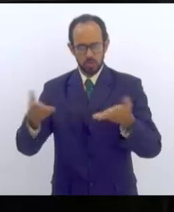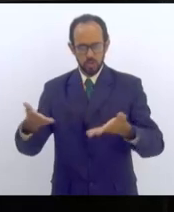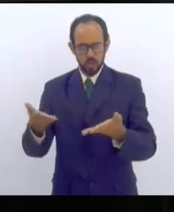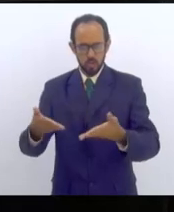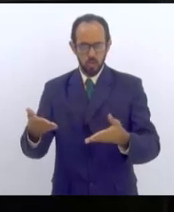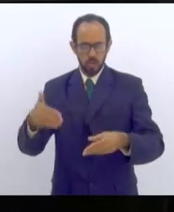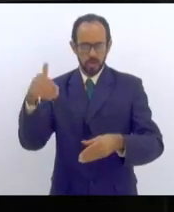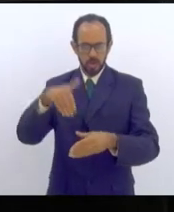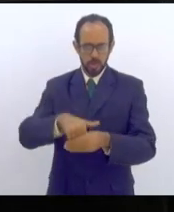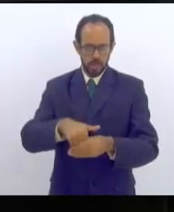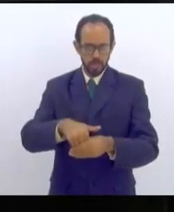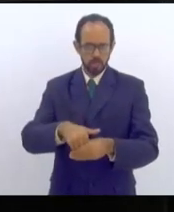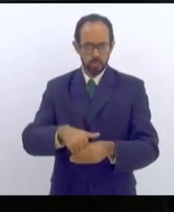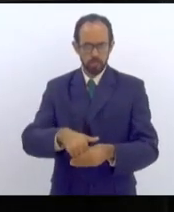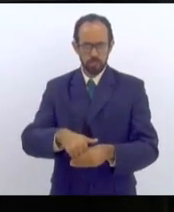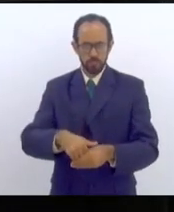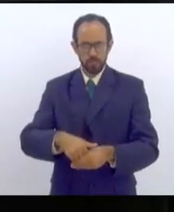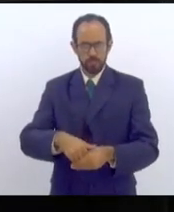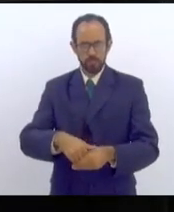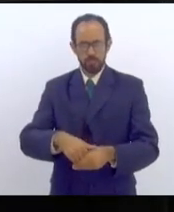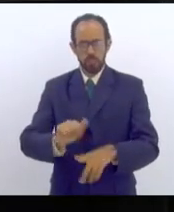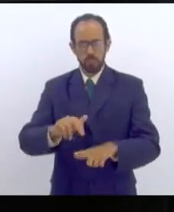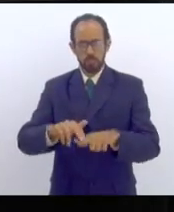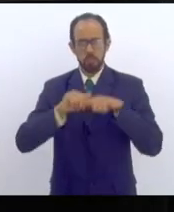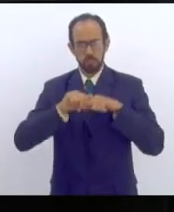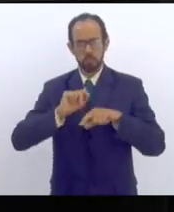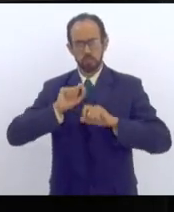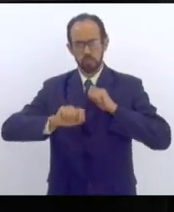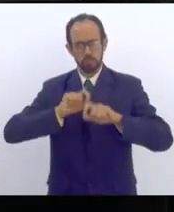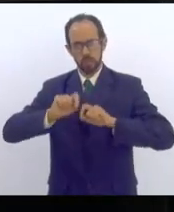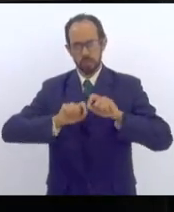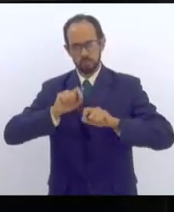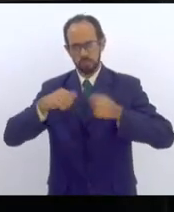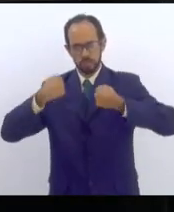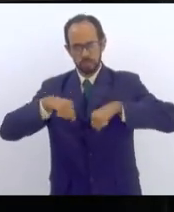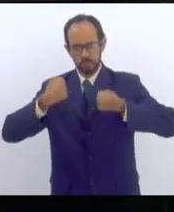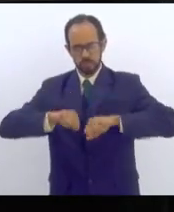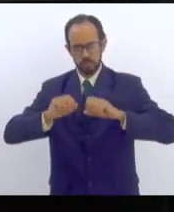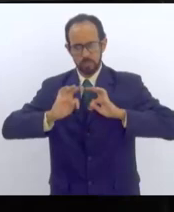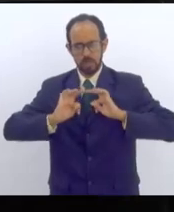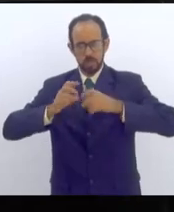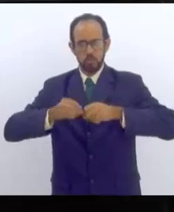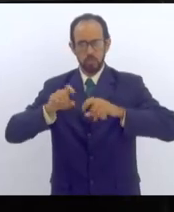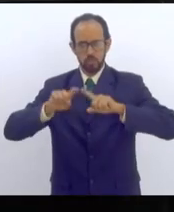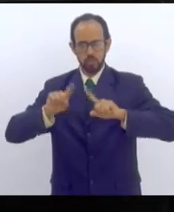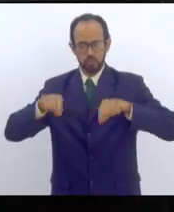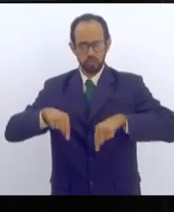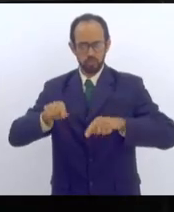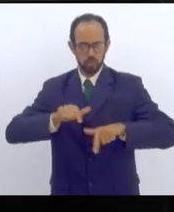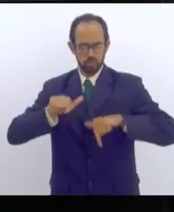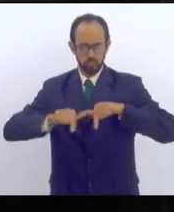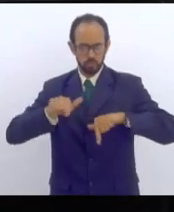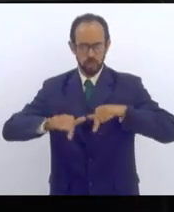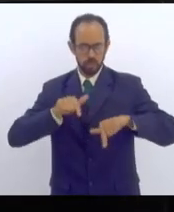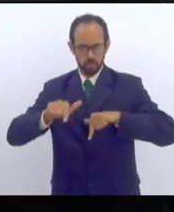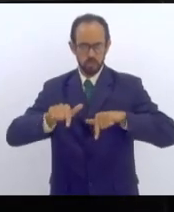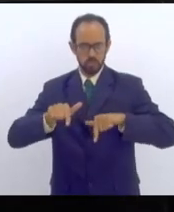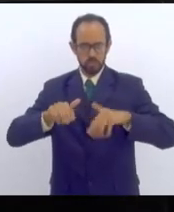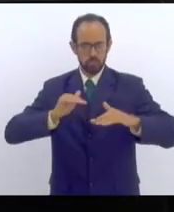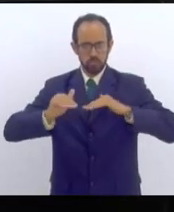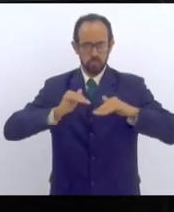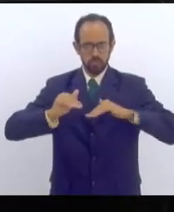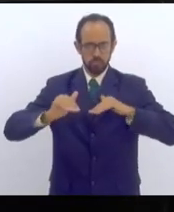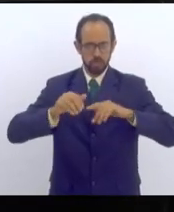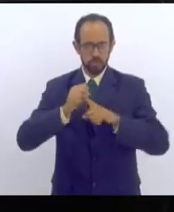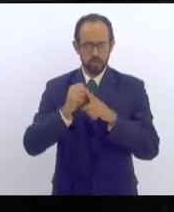É preciso, por isso, que nós nos mobilizemos para que a classe trabalhadora e que os movimentos sociais encampem